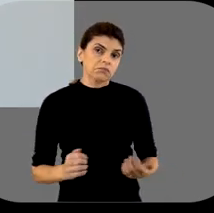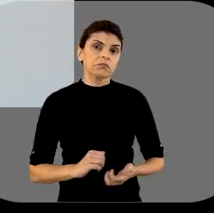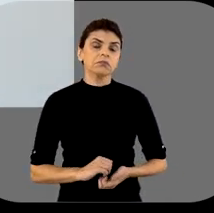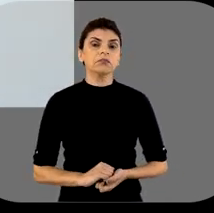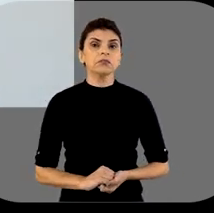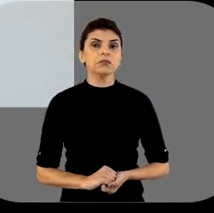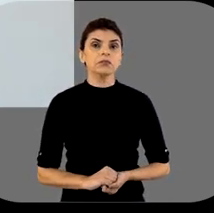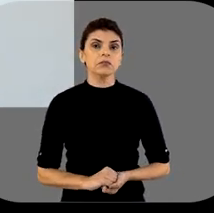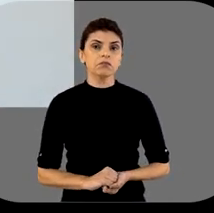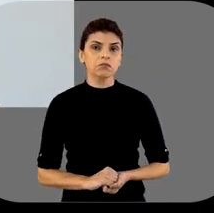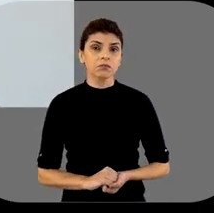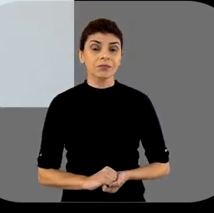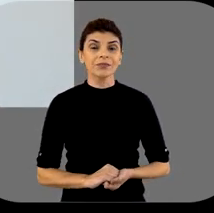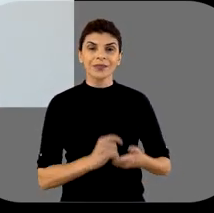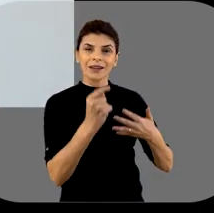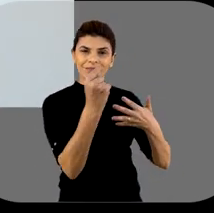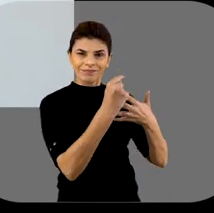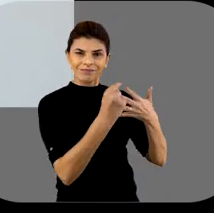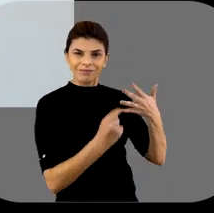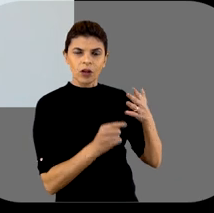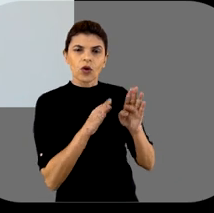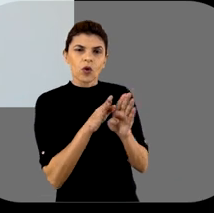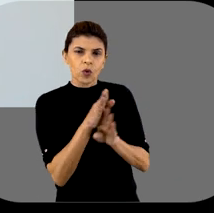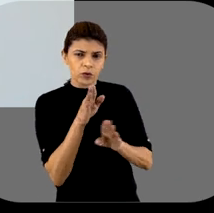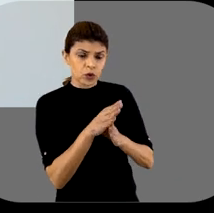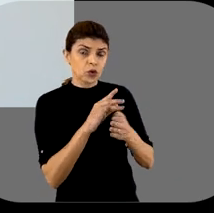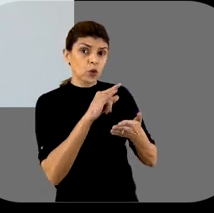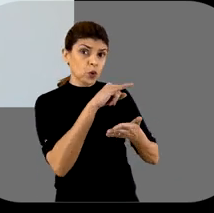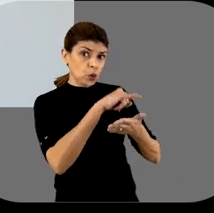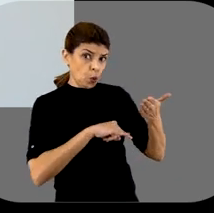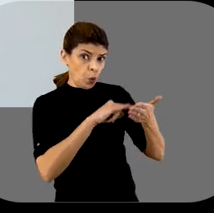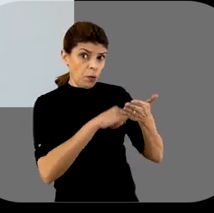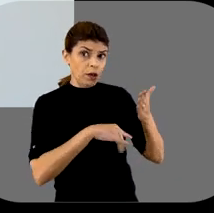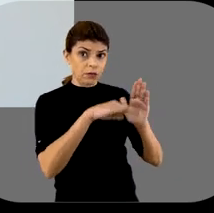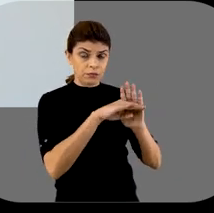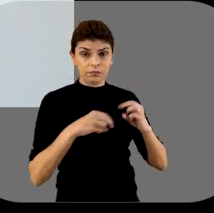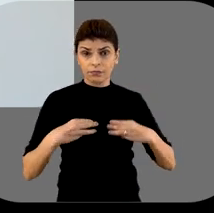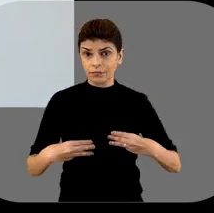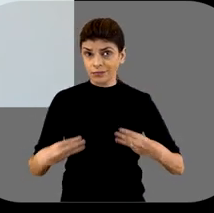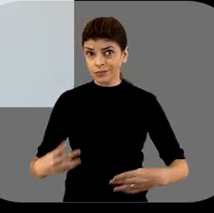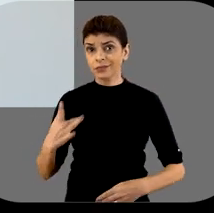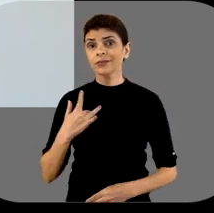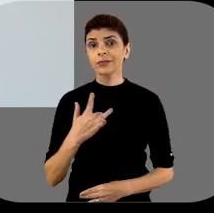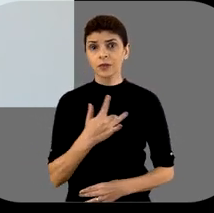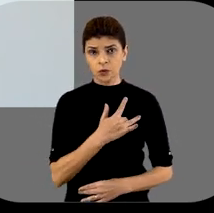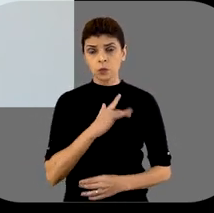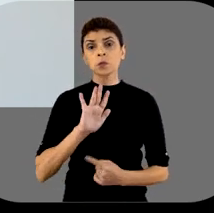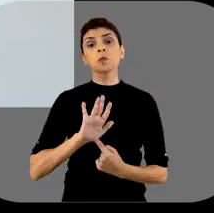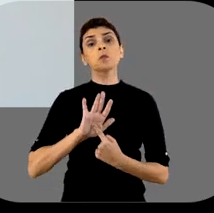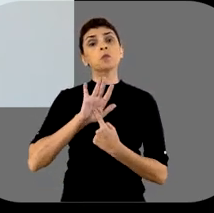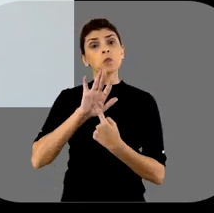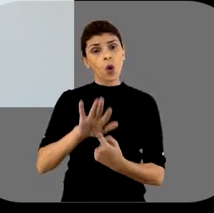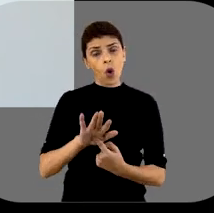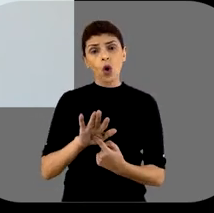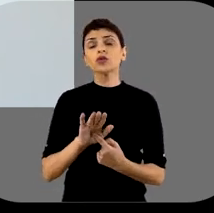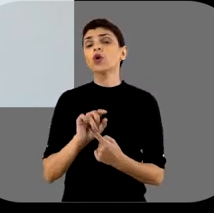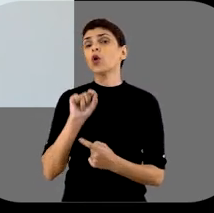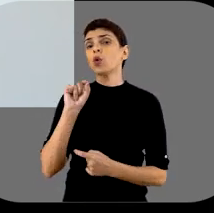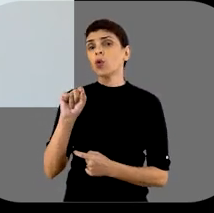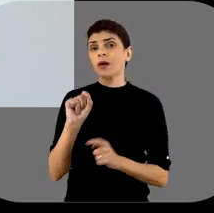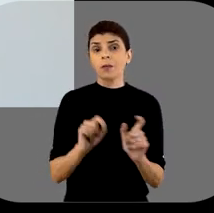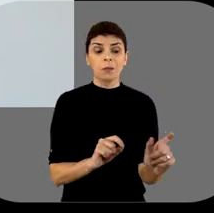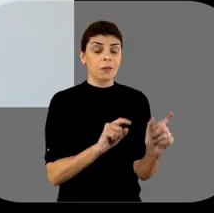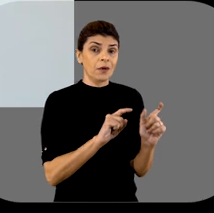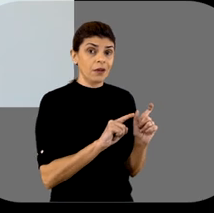Então, além desses critérios, o documento também se refere à